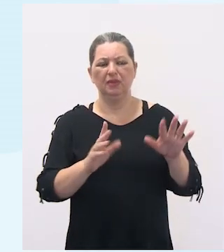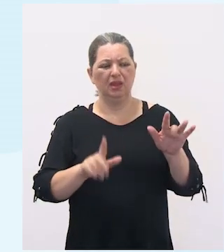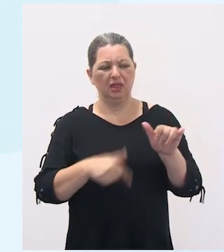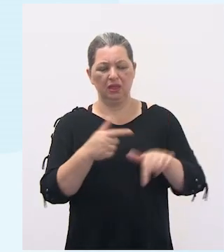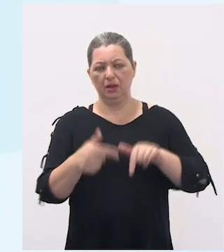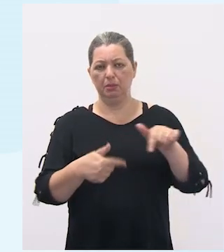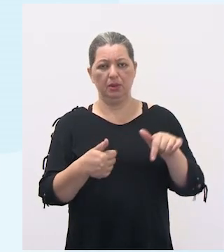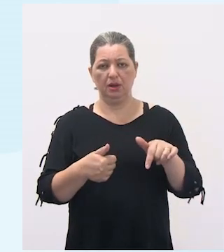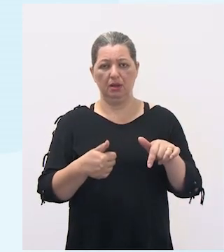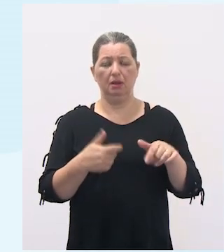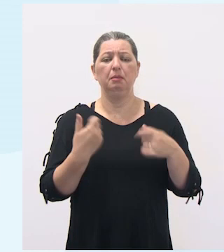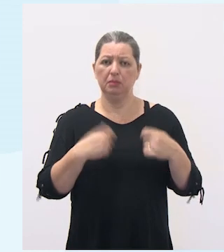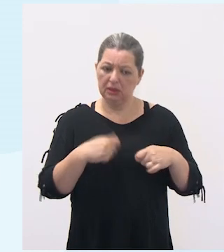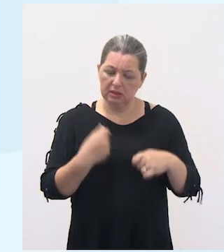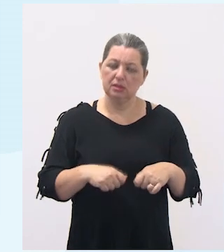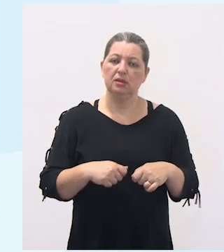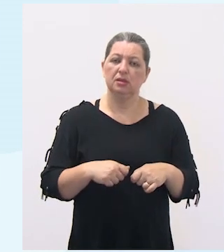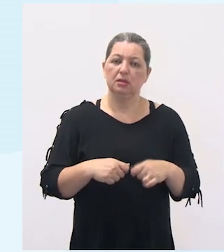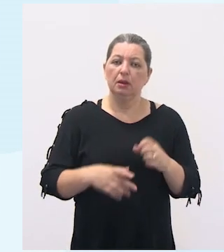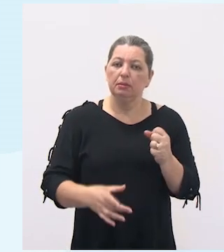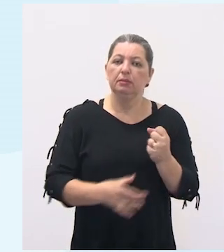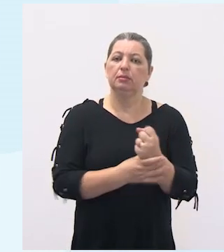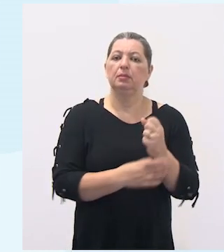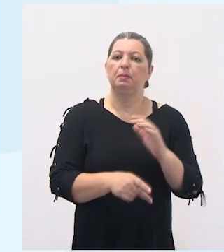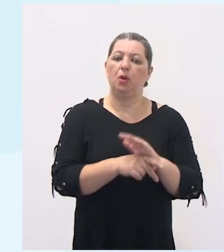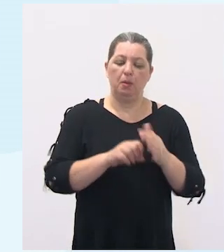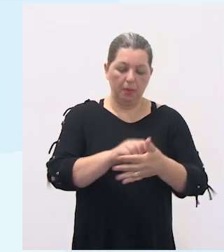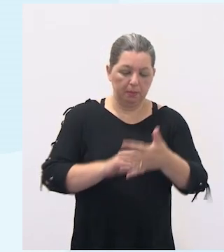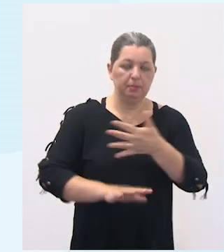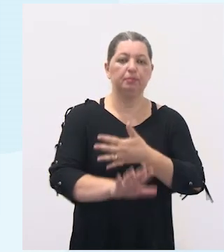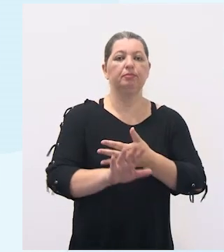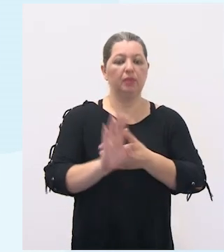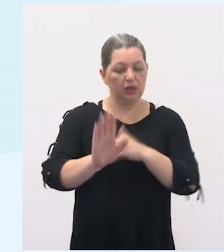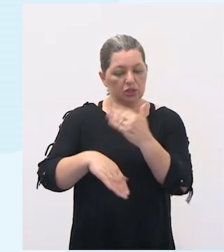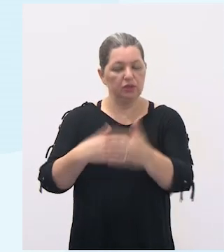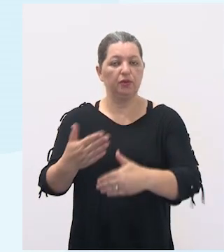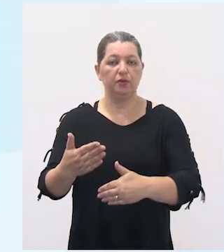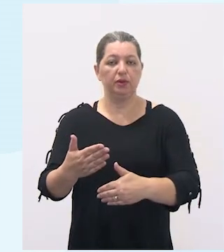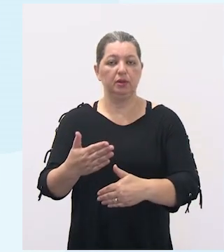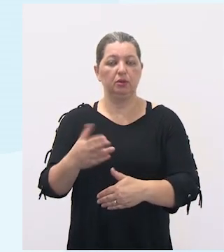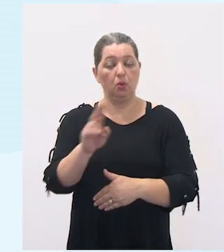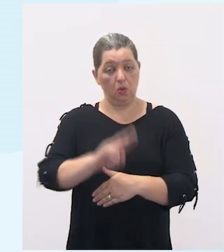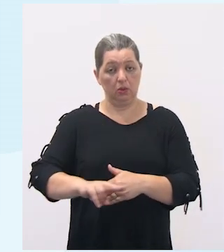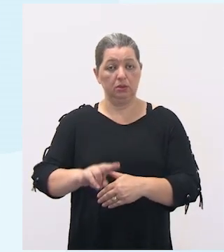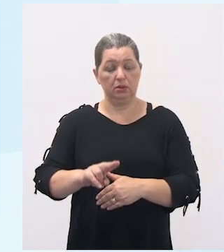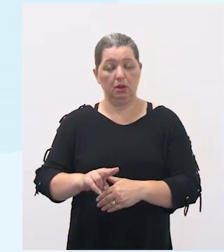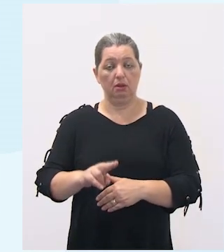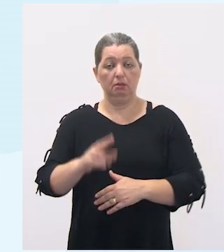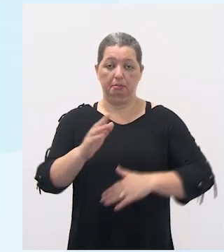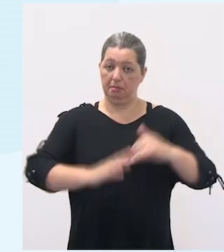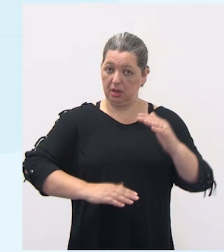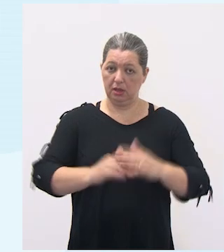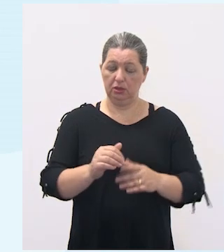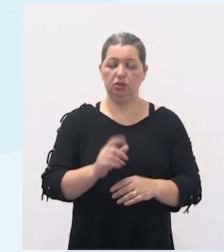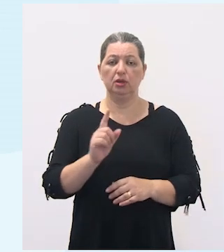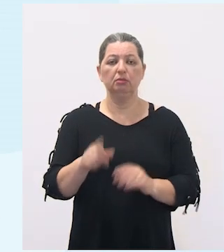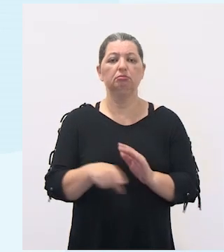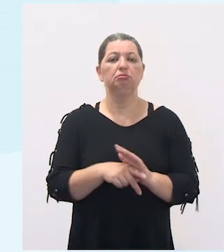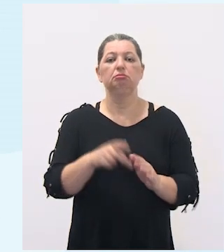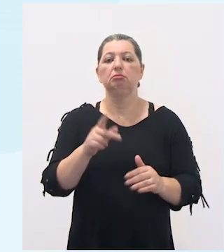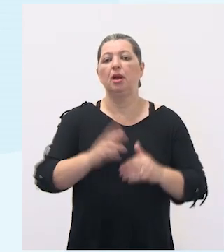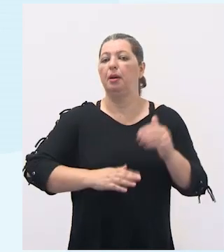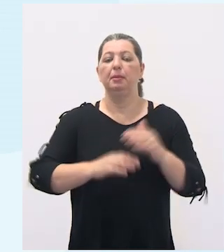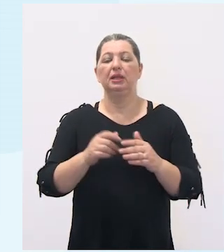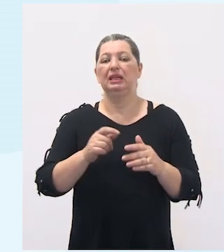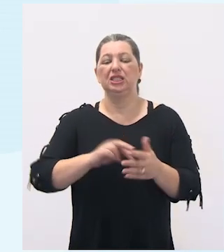o máximo do meu currículo, eu tenho que garantir que o currículo seja trabalhado. E o currículo, ele é abrangente. As habilidades do